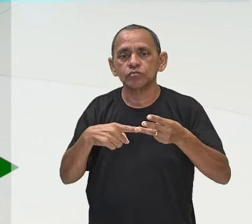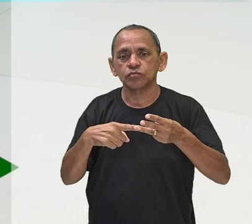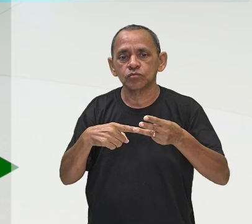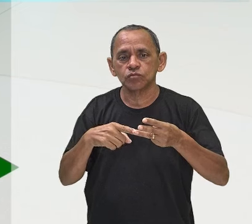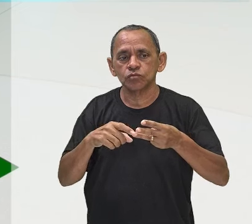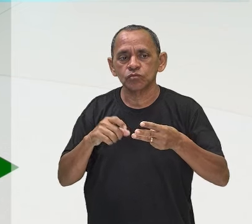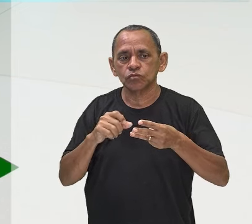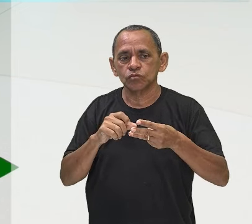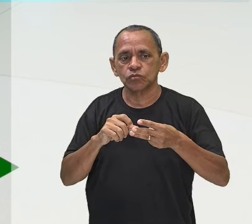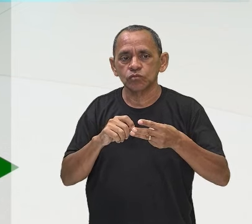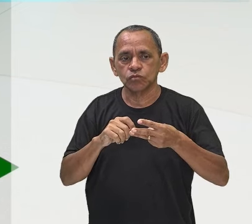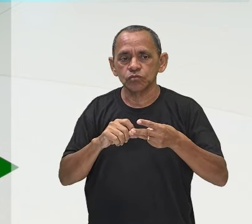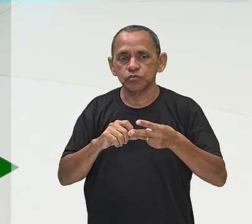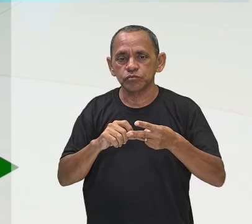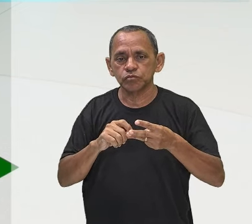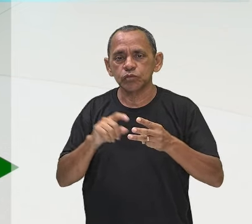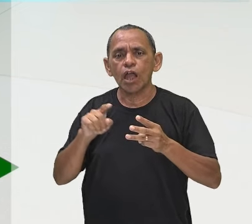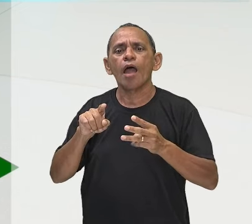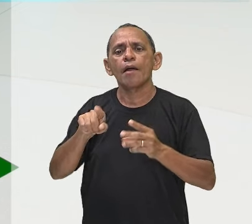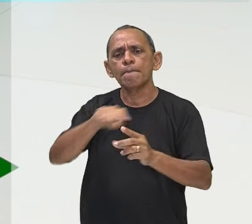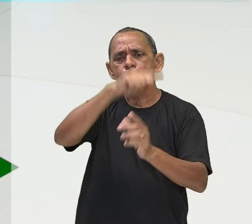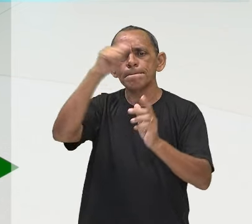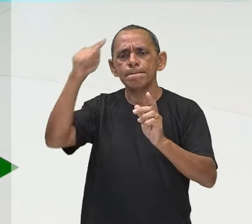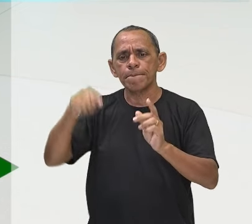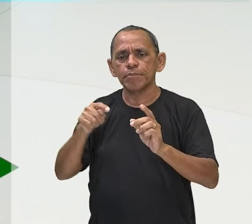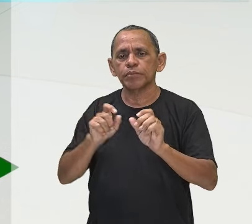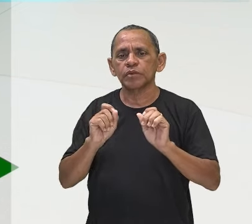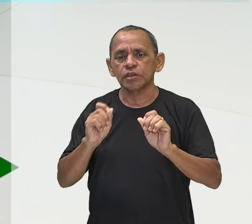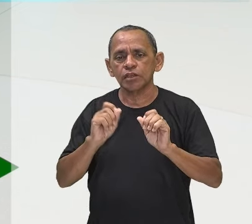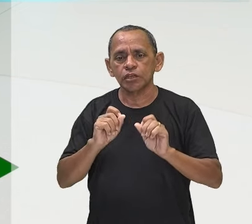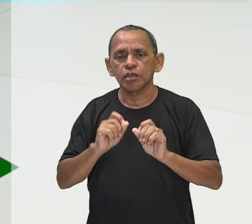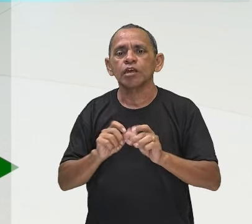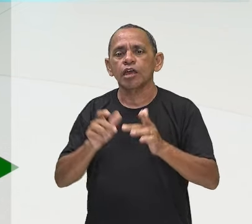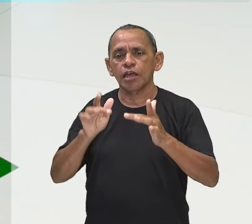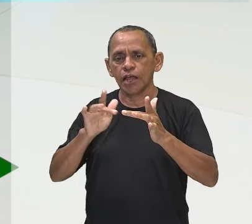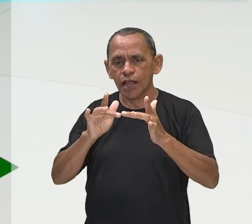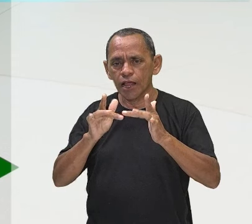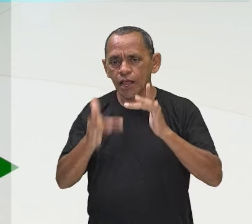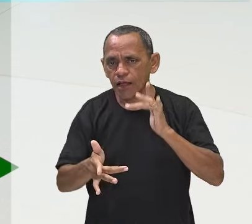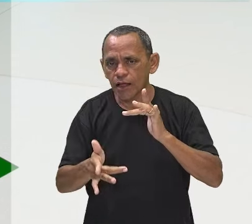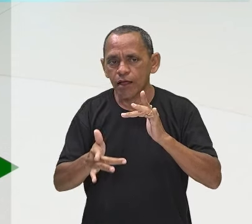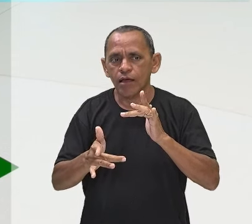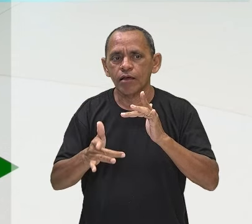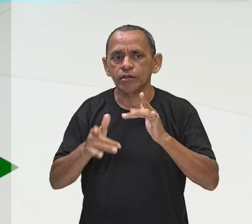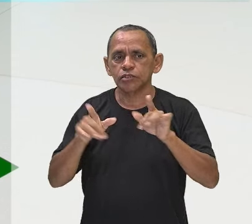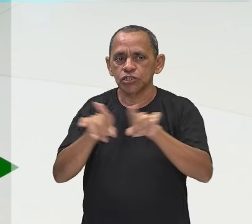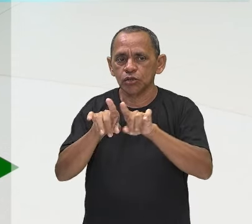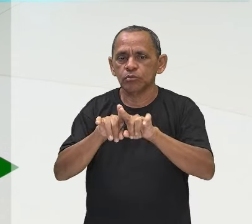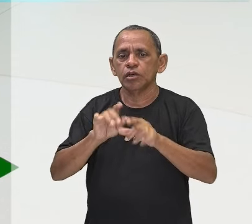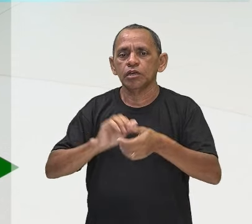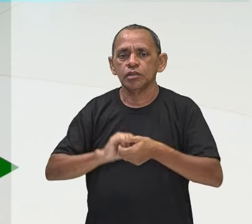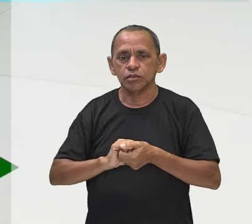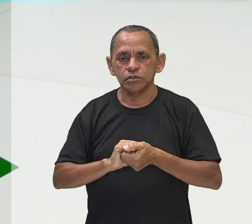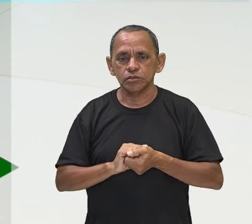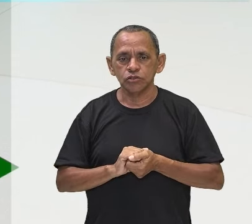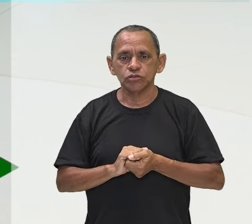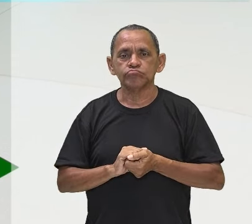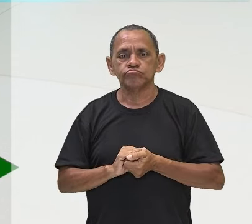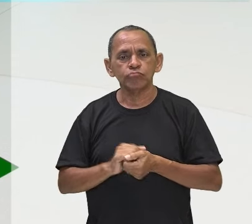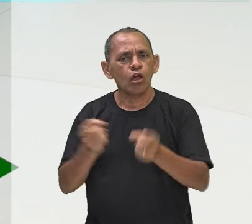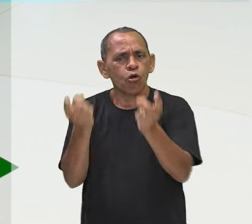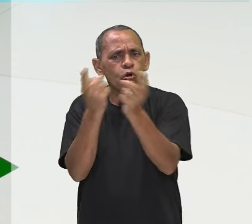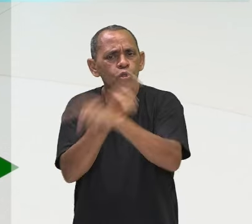escola literária, que vai ser o arcadismo, não é? O arcadismo vai aparecer aí em oposição ao barroco. Porque o que acontece